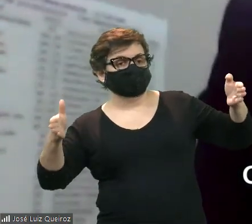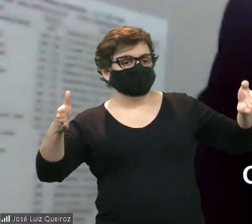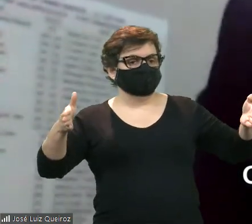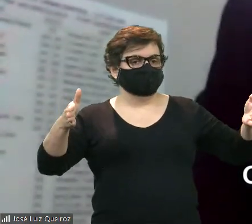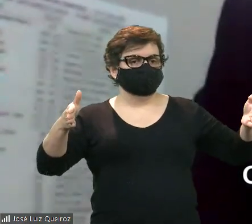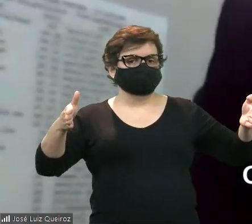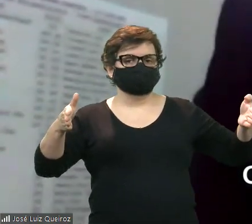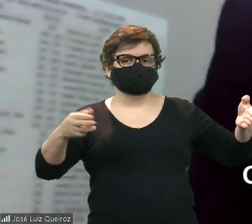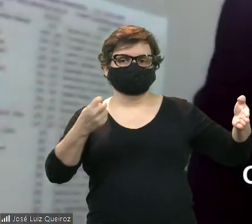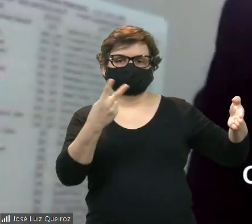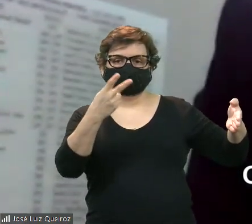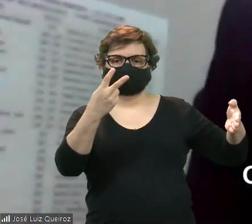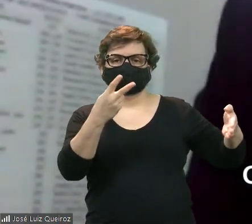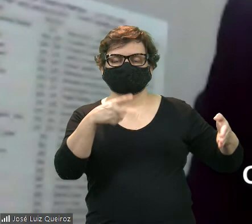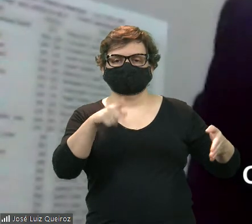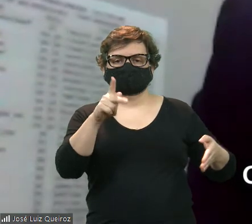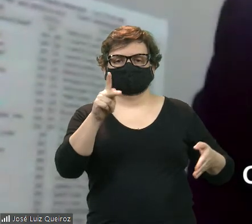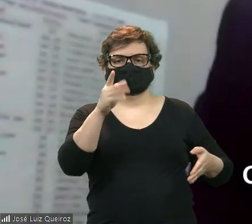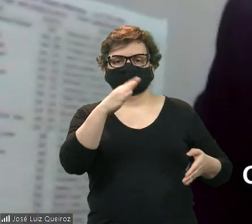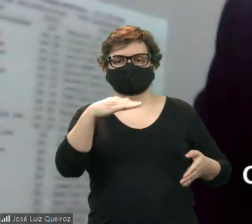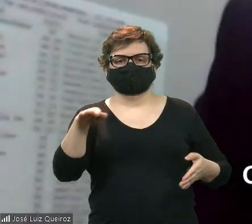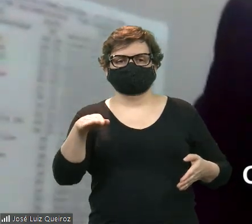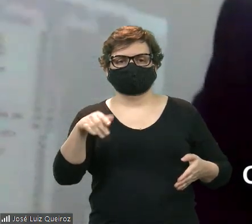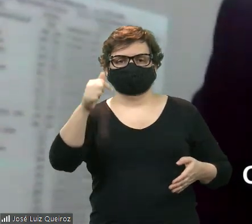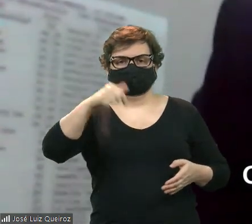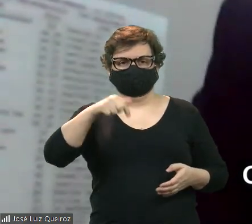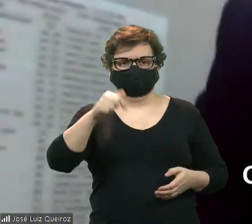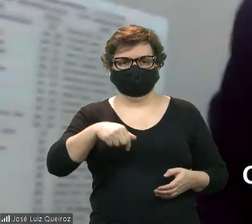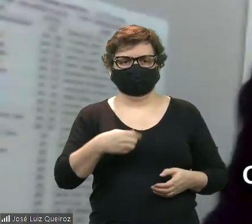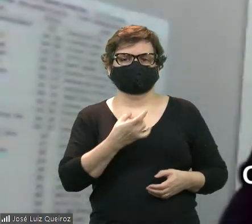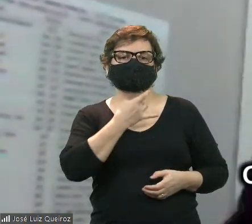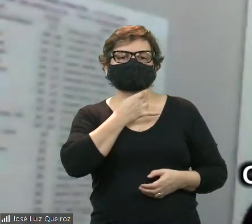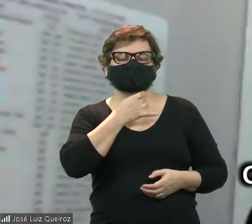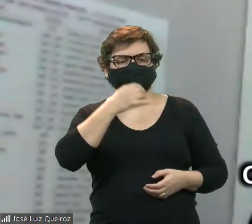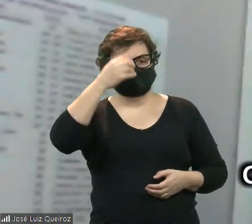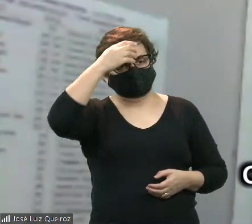esses 2,5 km aqui no coração da cidade de Marília.